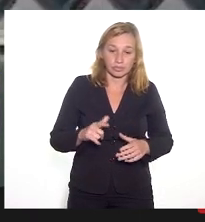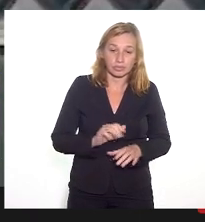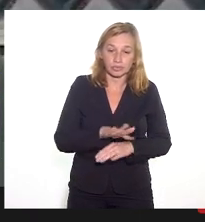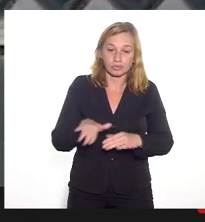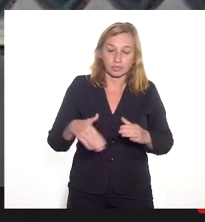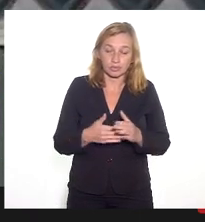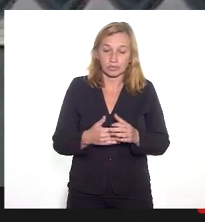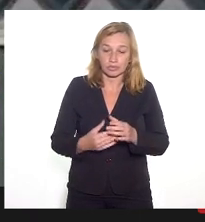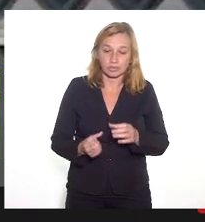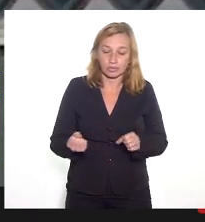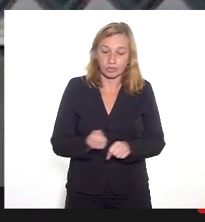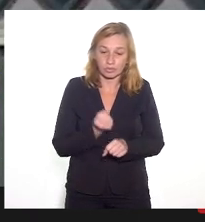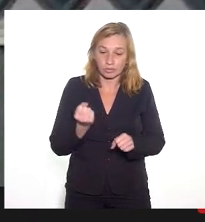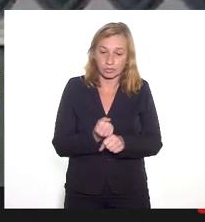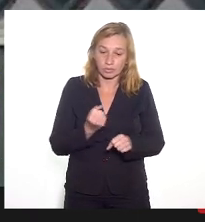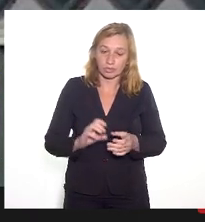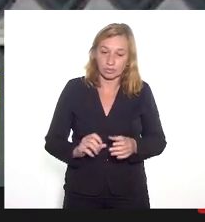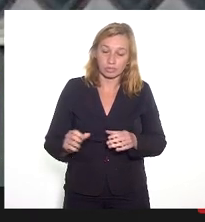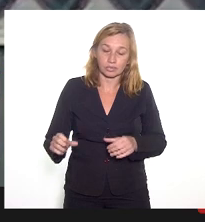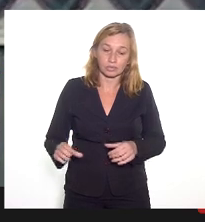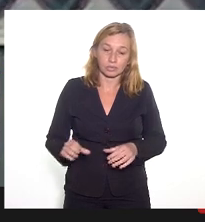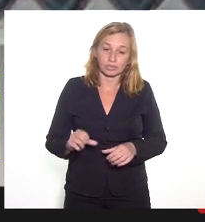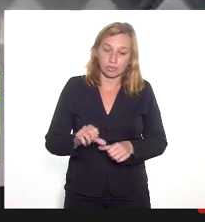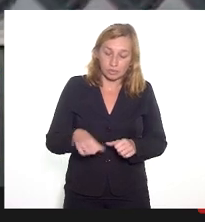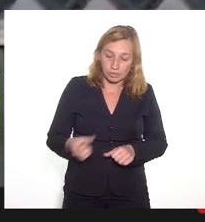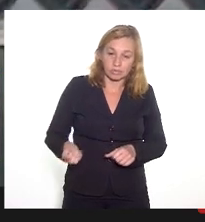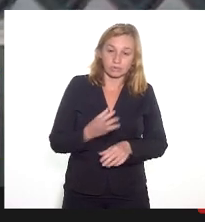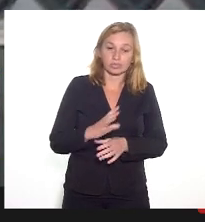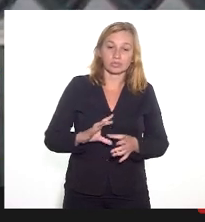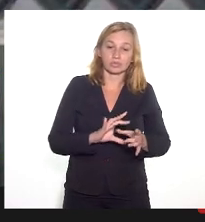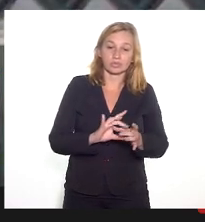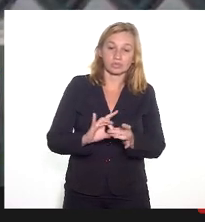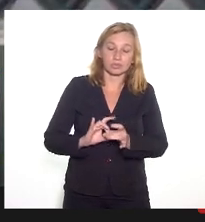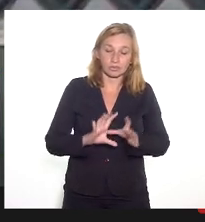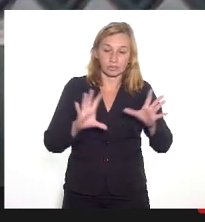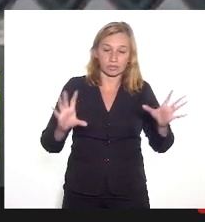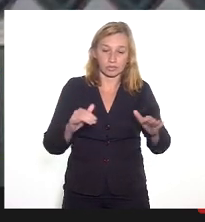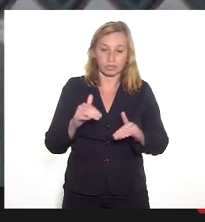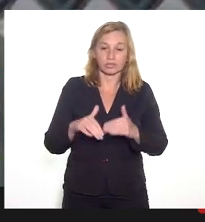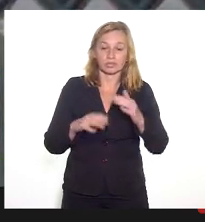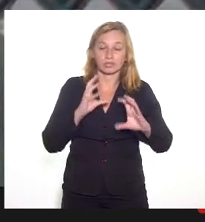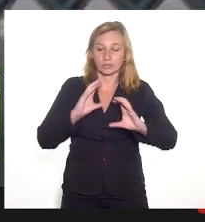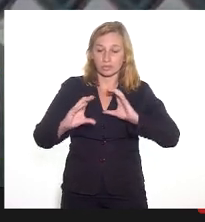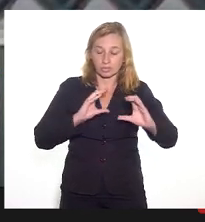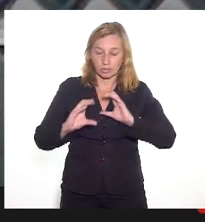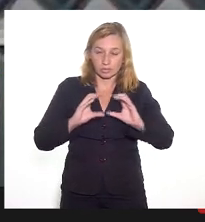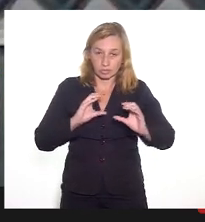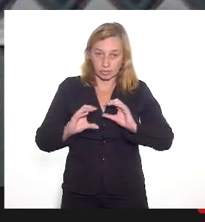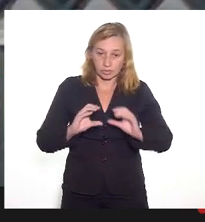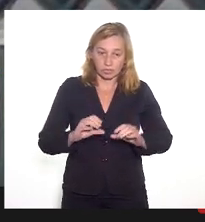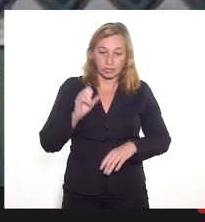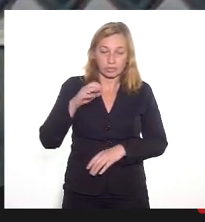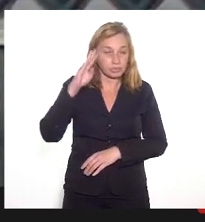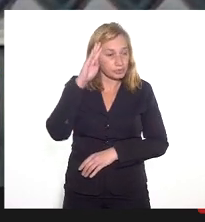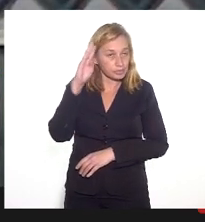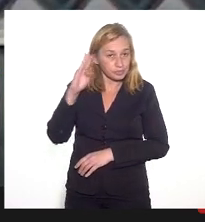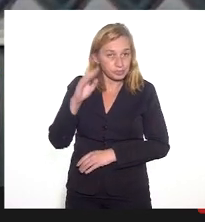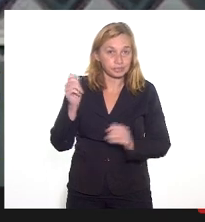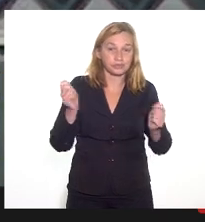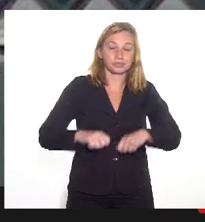construção feita na redemocratização do país e como a comunicação ela era fundamental para viabilizar